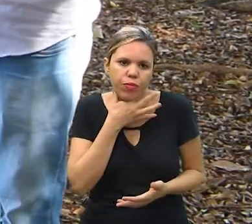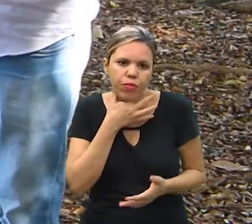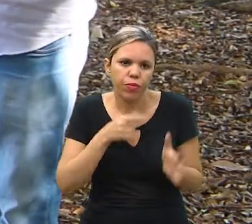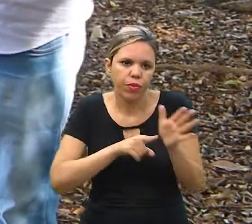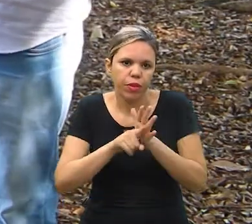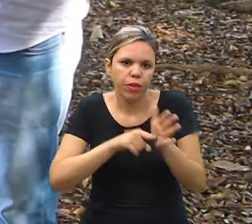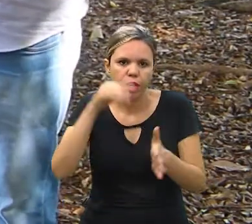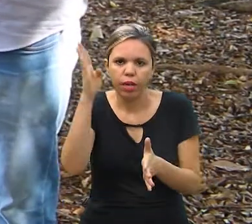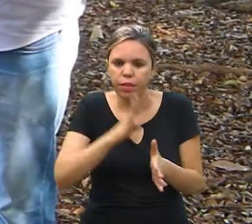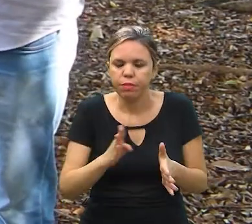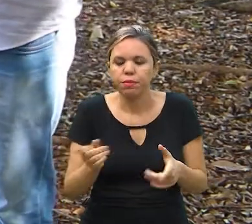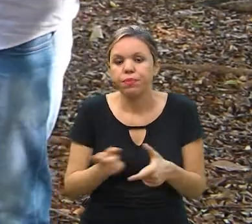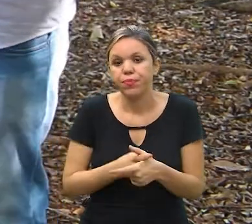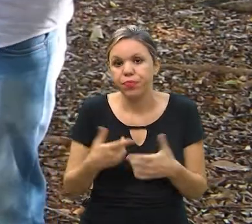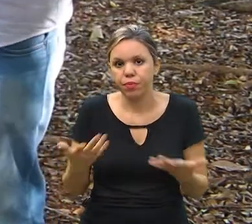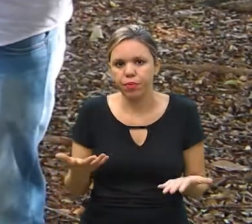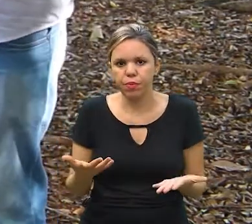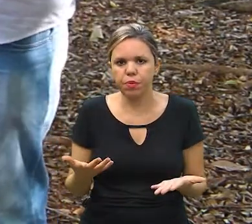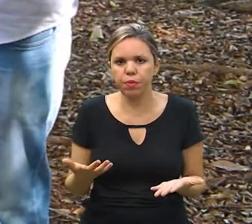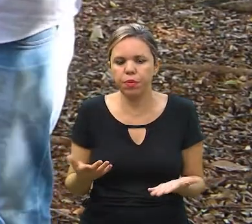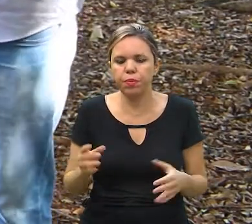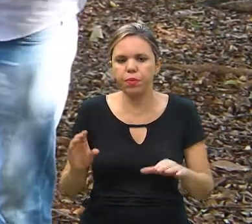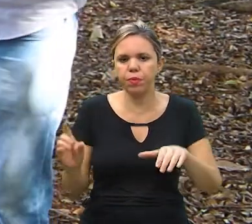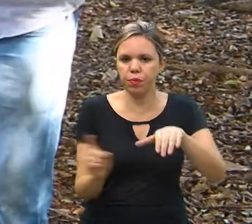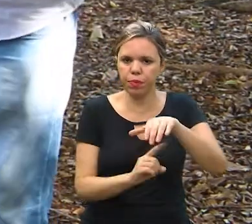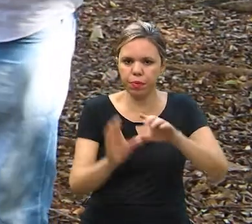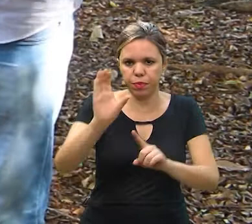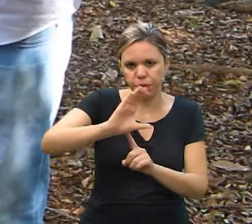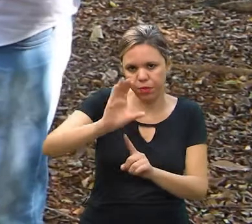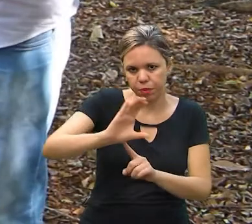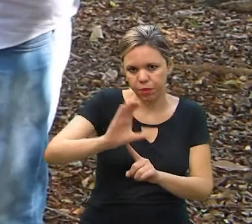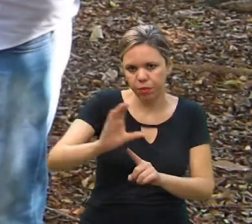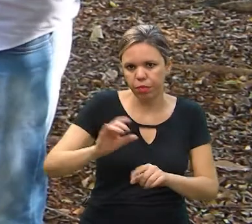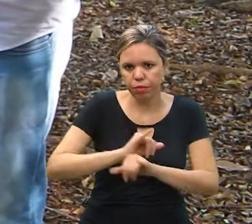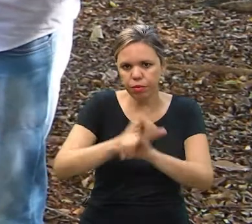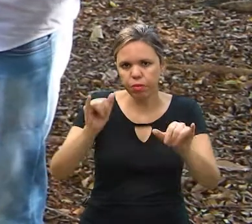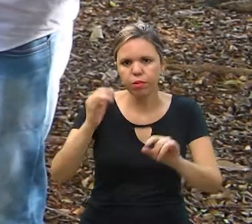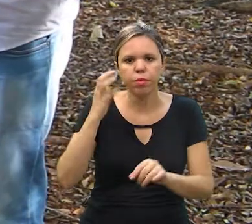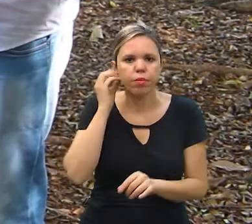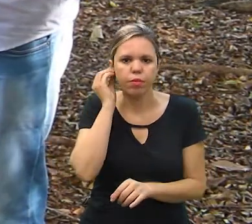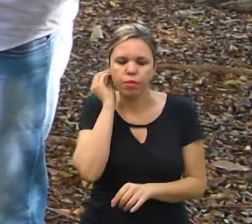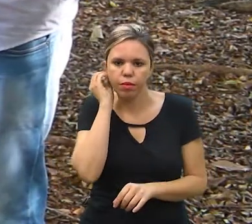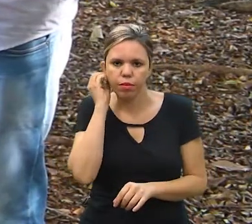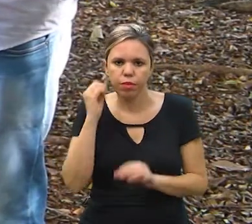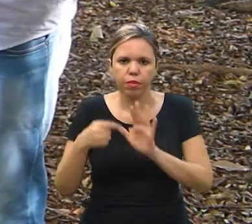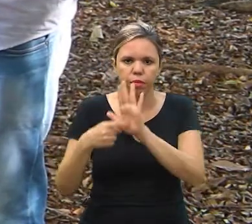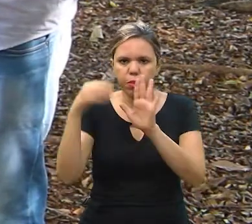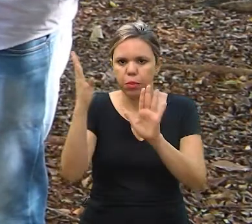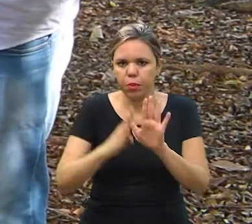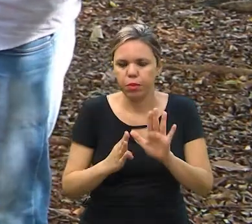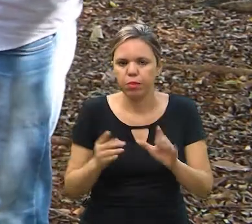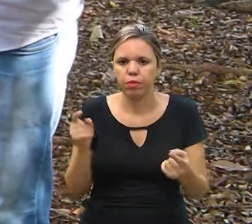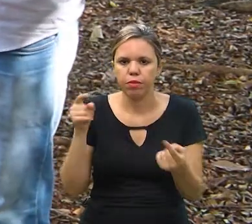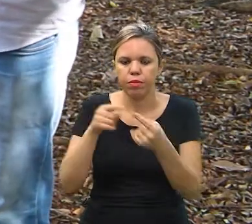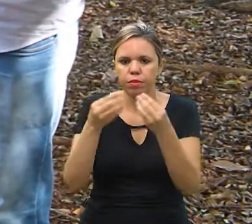Pesquisa Nacional de Endividamento e Inadimplência do Consumidor, que foi divulgada em fevereiro, mostrou que o Brasil bateu o recorde